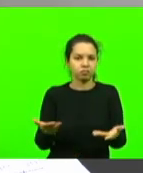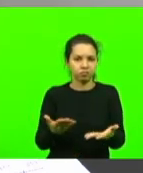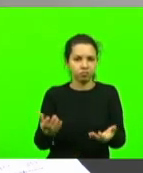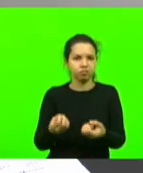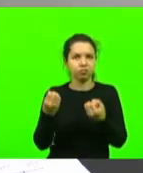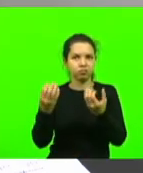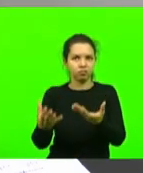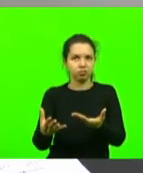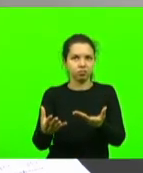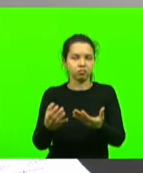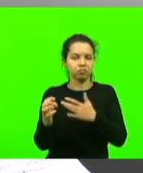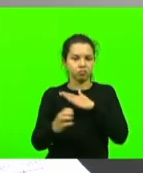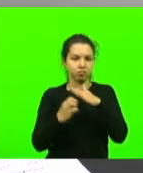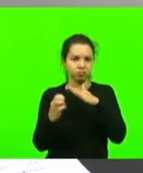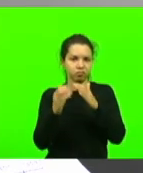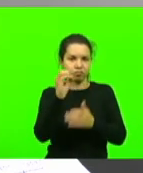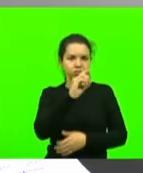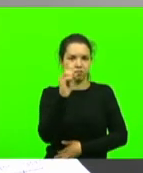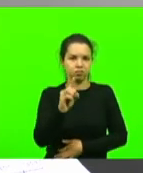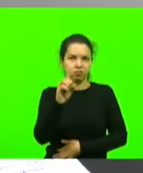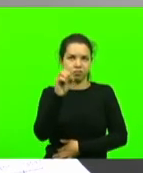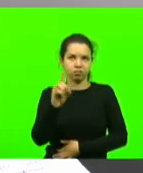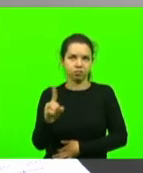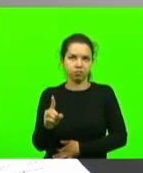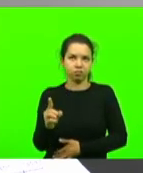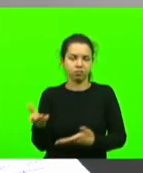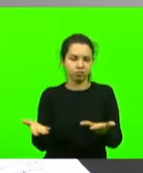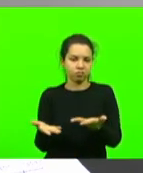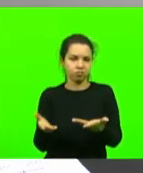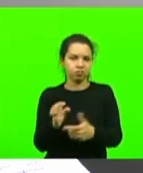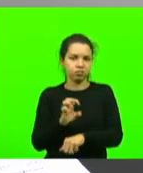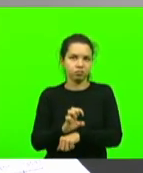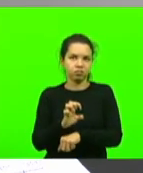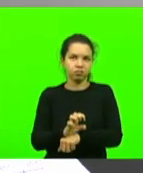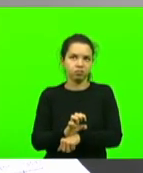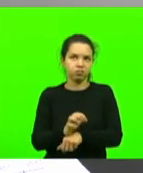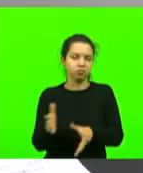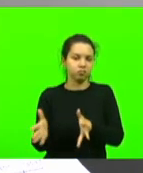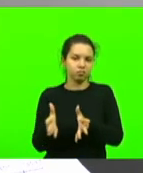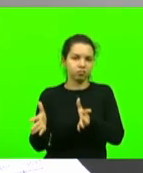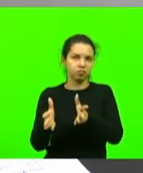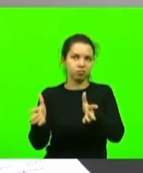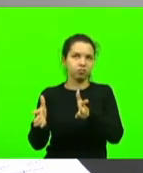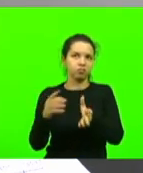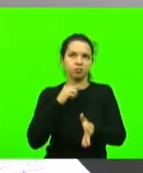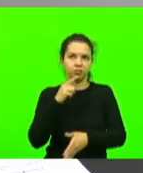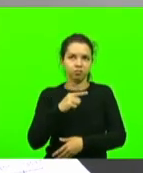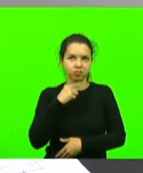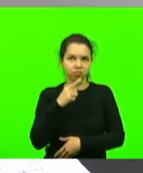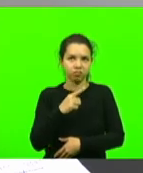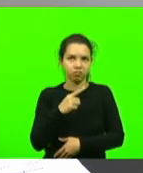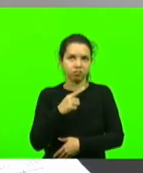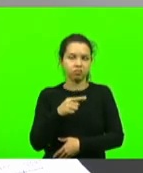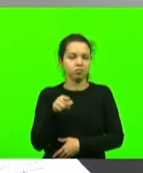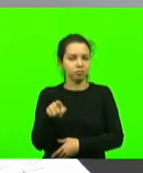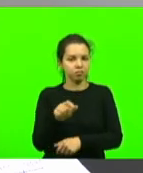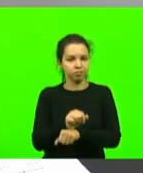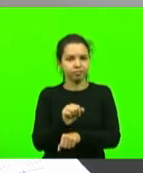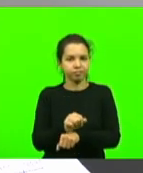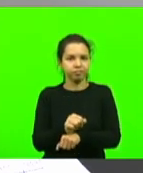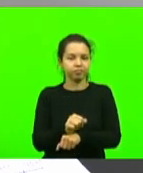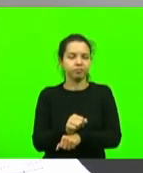passa pela empresa e o estado não consegue fazer a condução fica refém desta empresa né